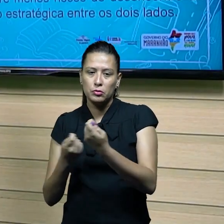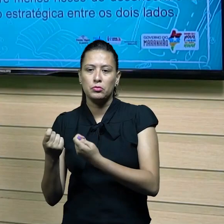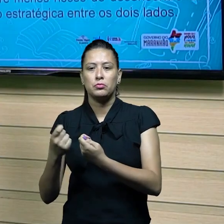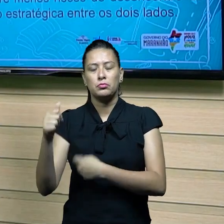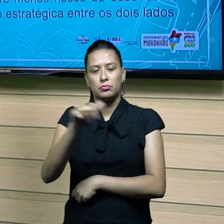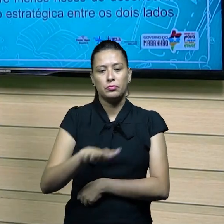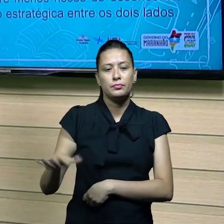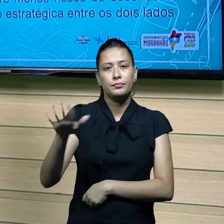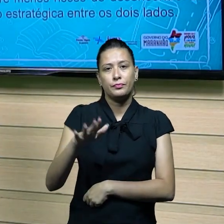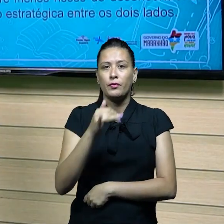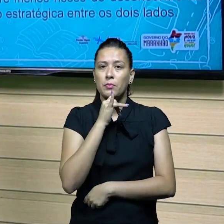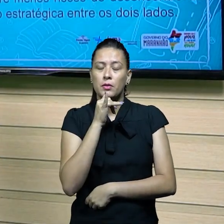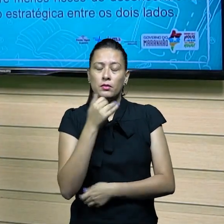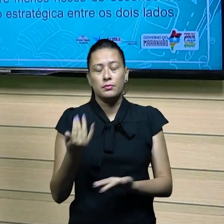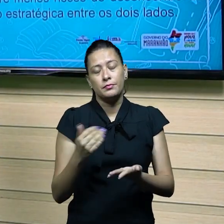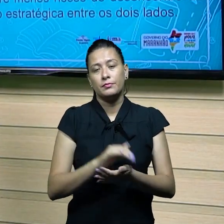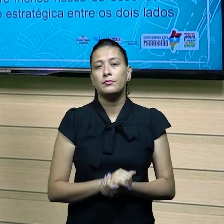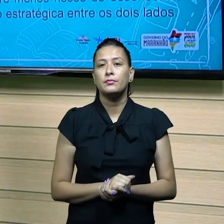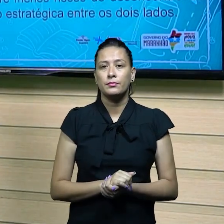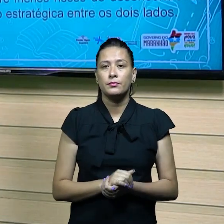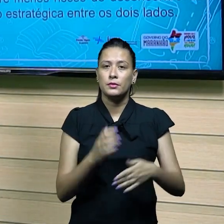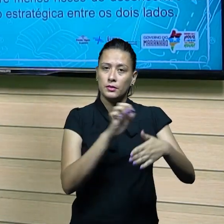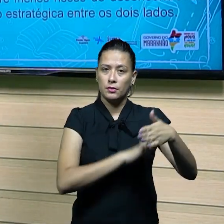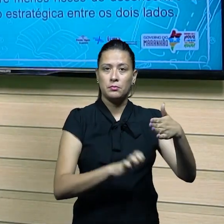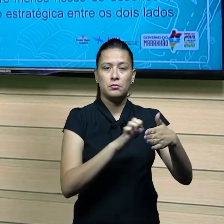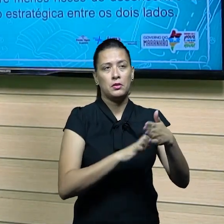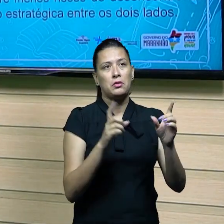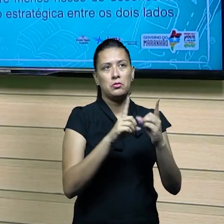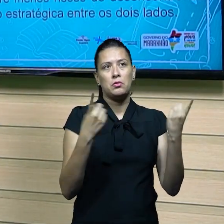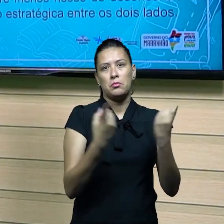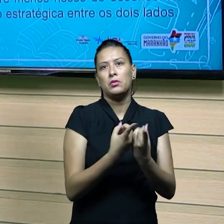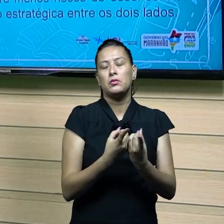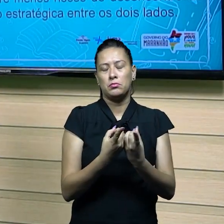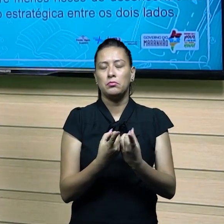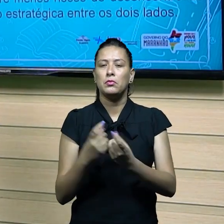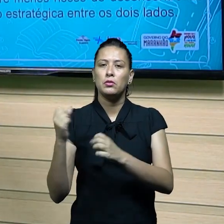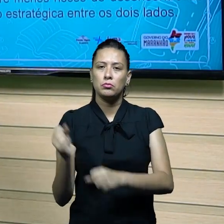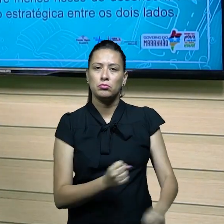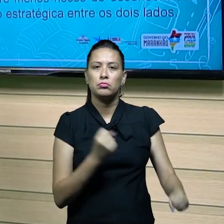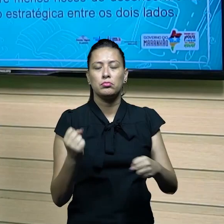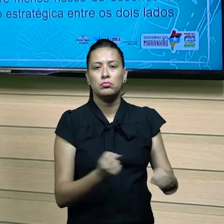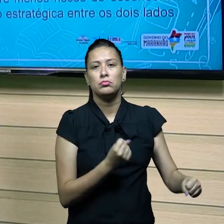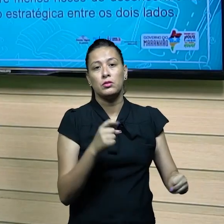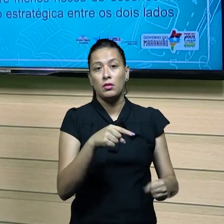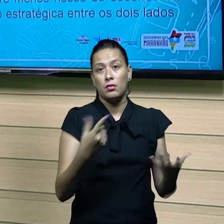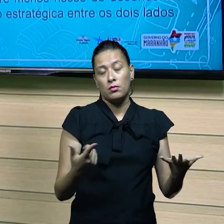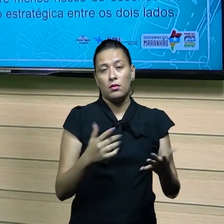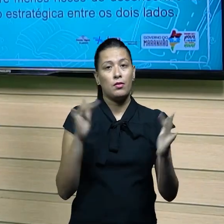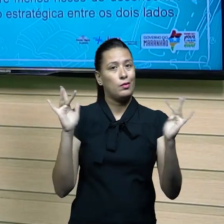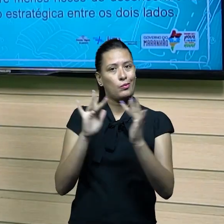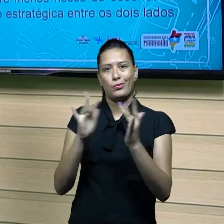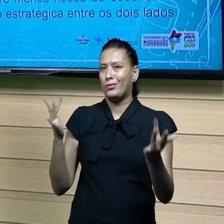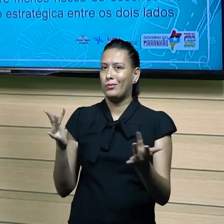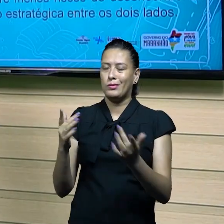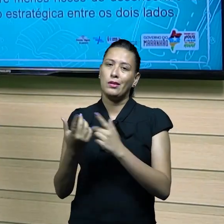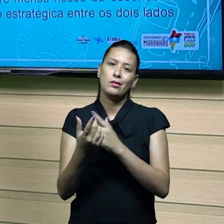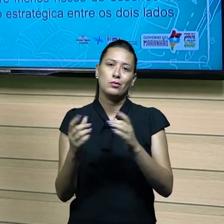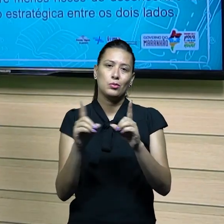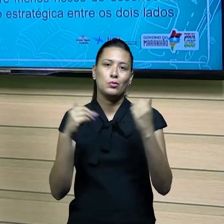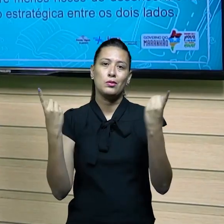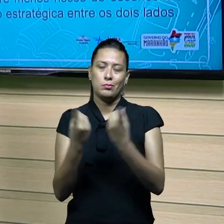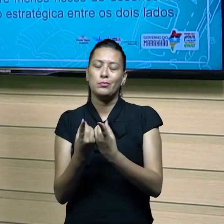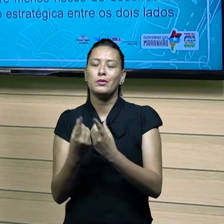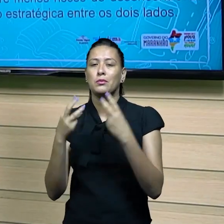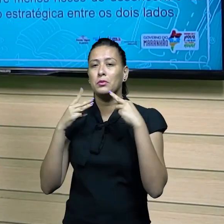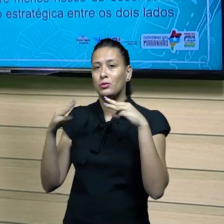área X de uma empresa, por exemplo, o setor de serviços gerais, a parte de serviços gerais, ele não tem contato direto com o setor de marketing. Ou seja,